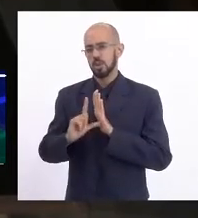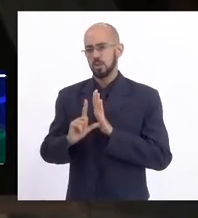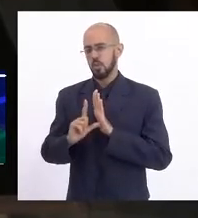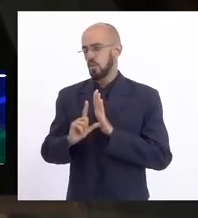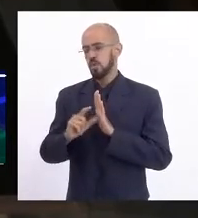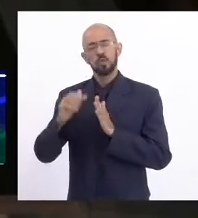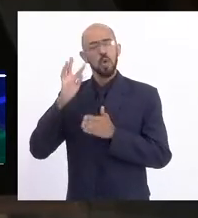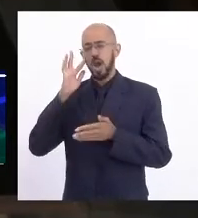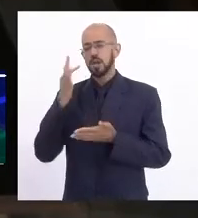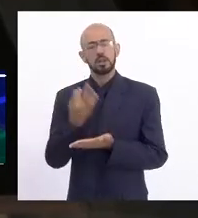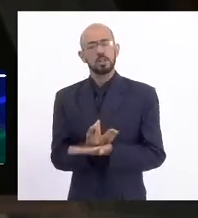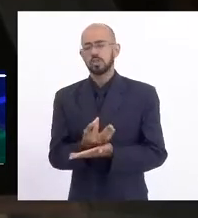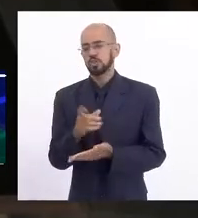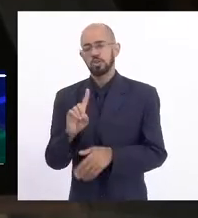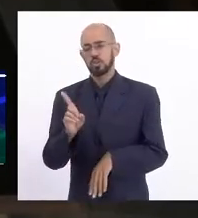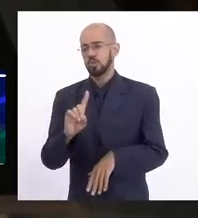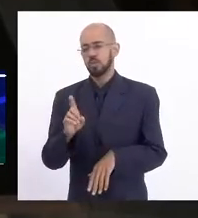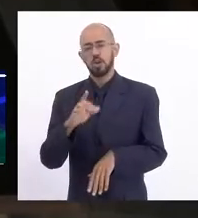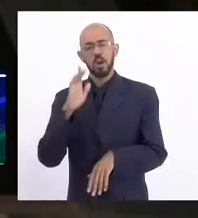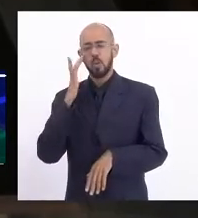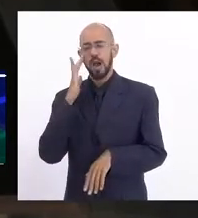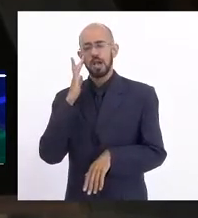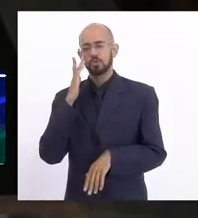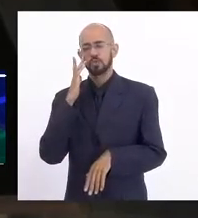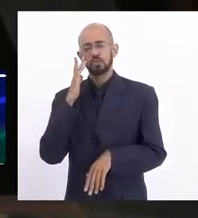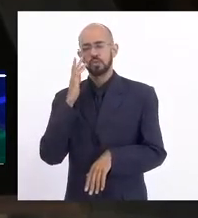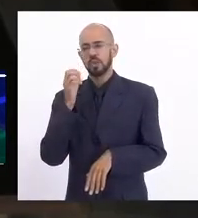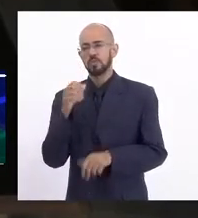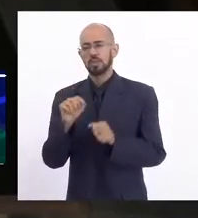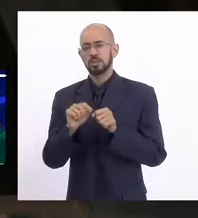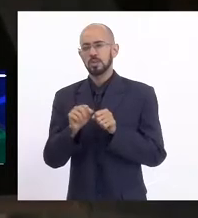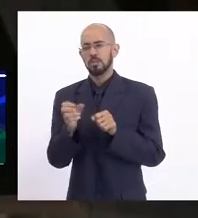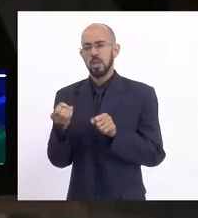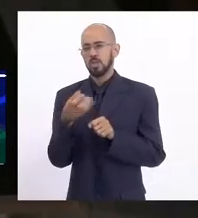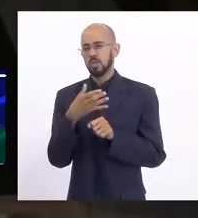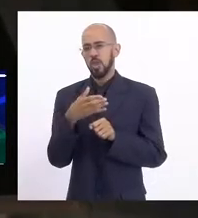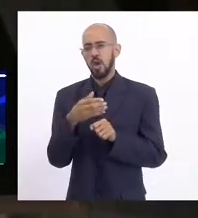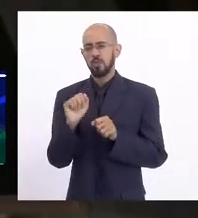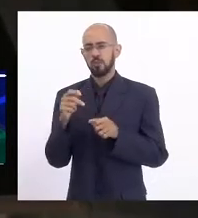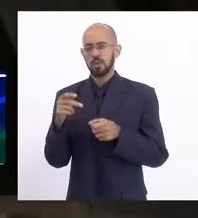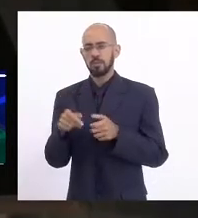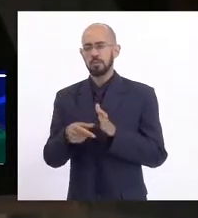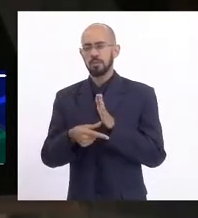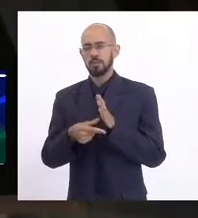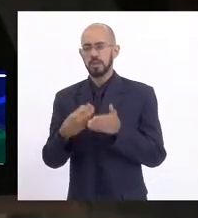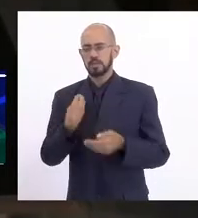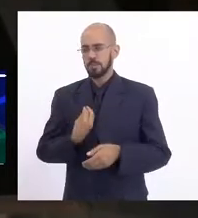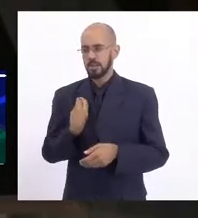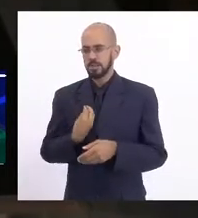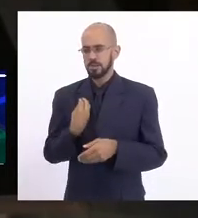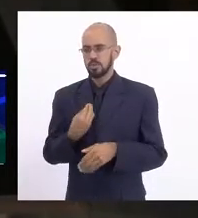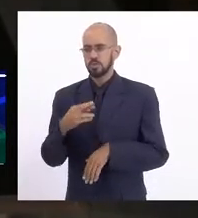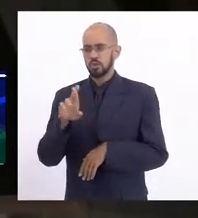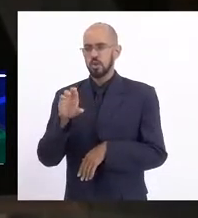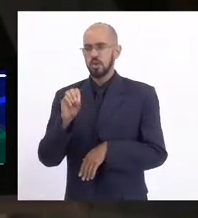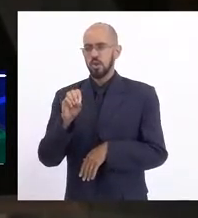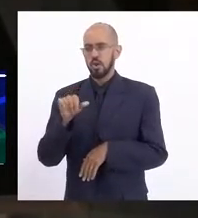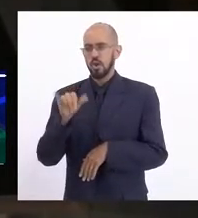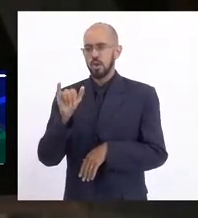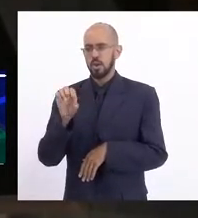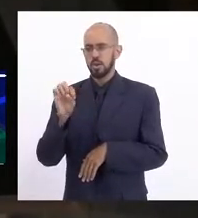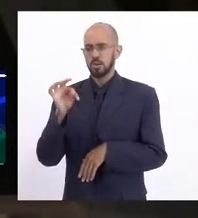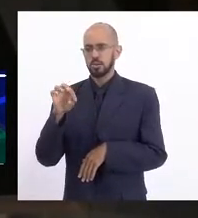acredito nisso. Não acho que é fazendo uma nova etapa de antecipação de royalties que o Rio de Janeiro vai resolver os problemas trazidos por